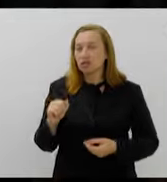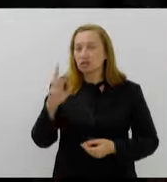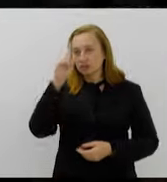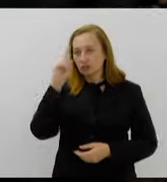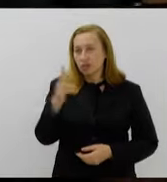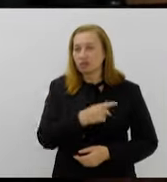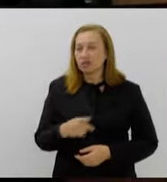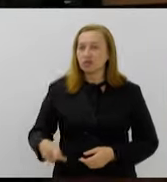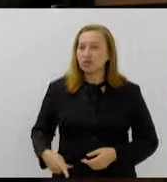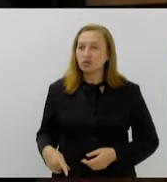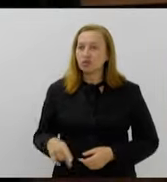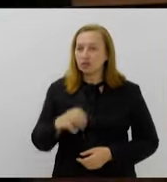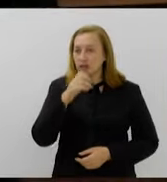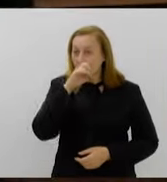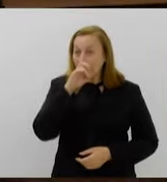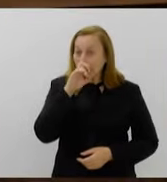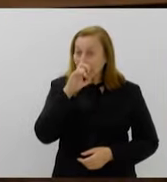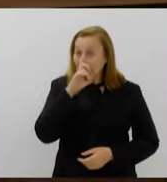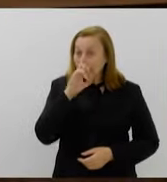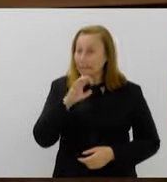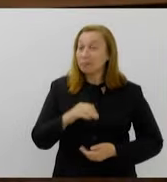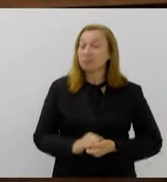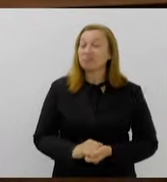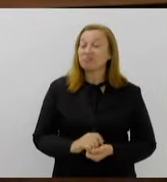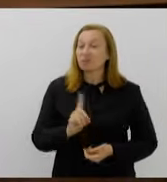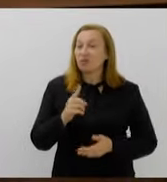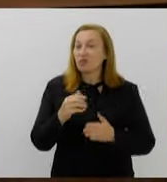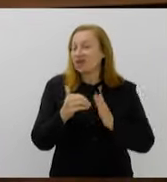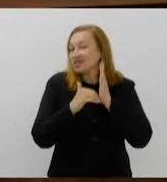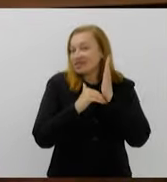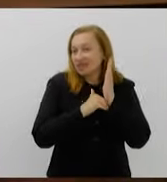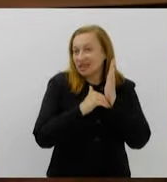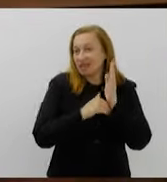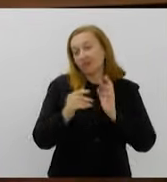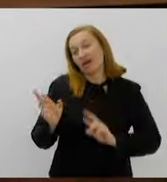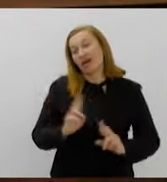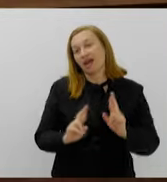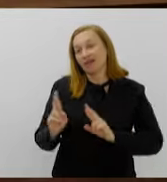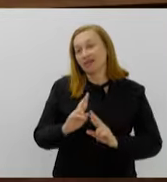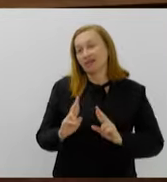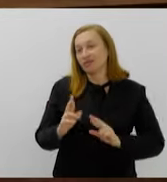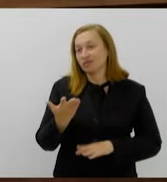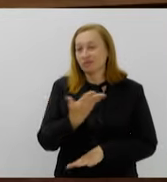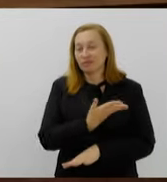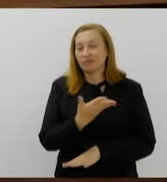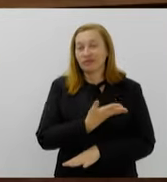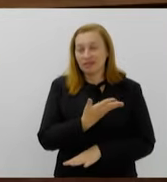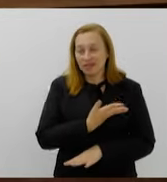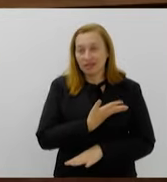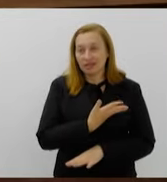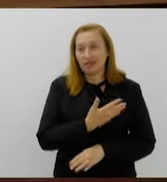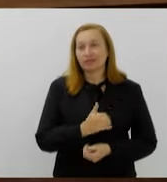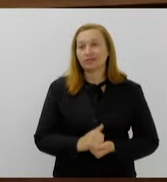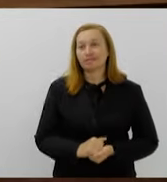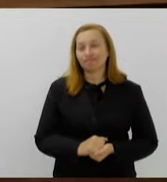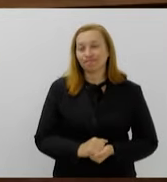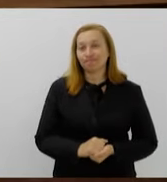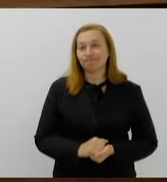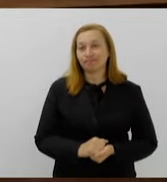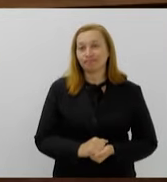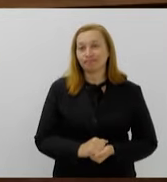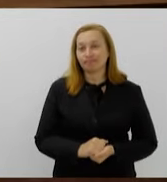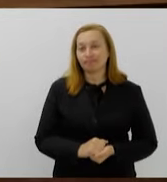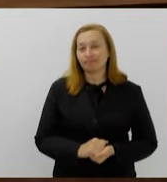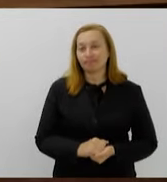Deputado Presidente não é segredo para ninguém da minha relação de amizade e a proximidade do